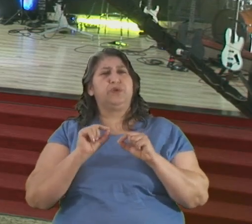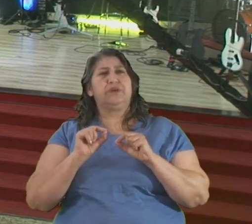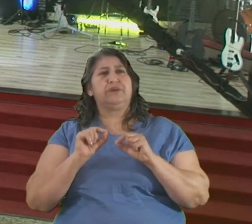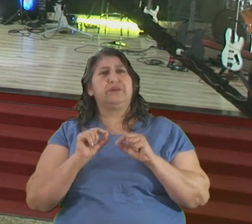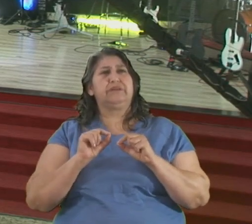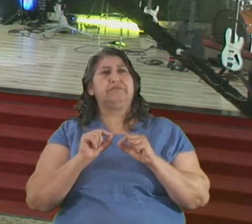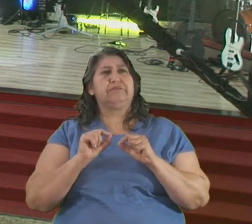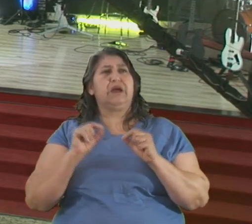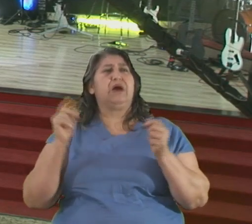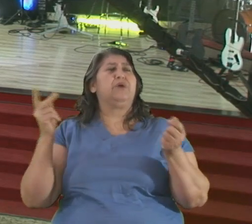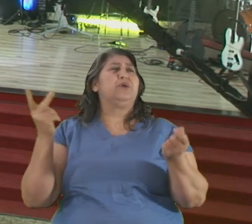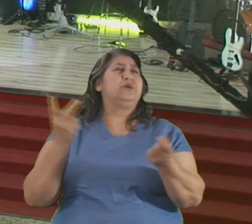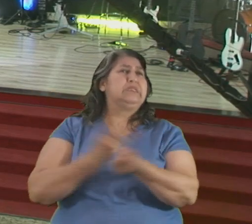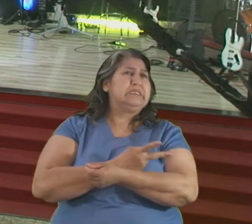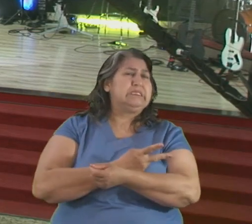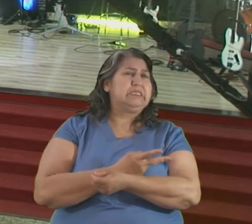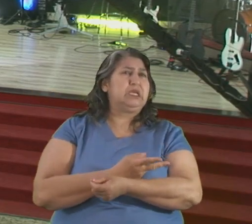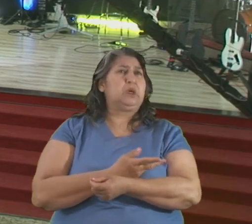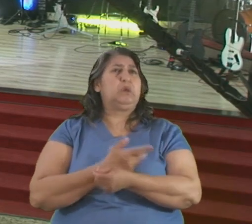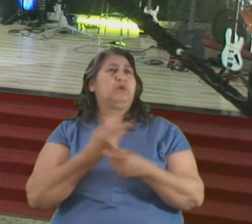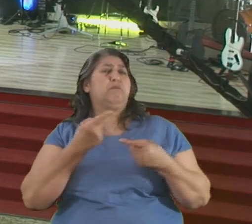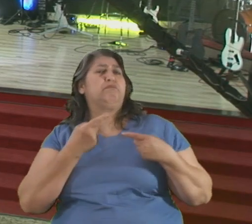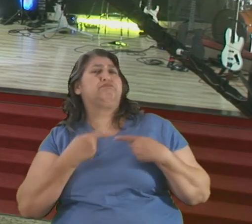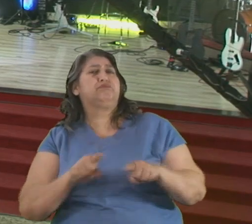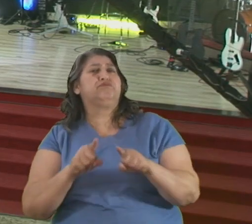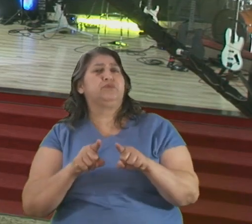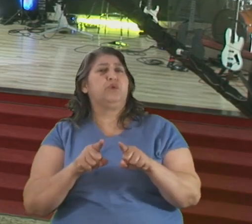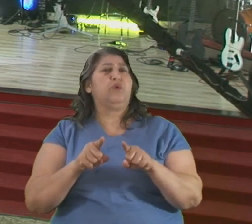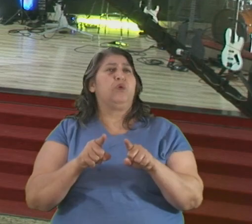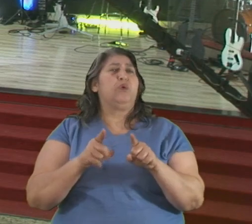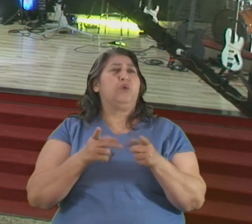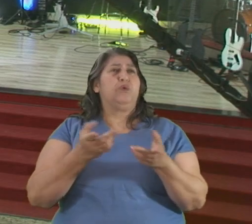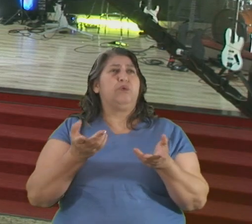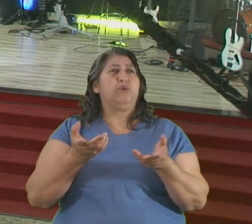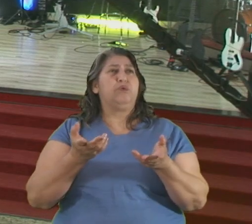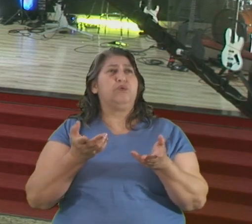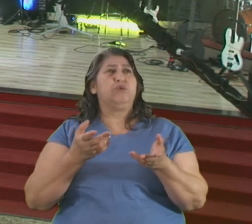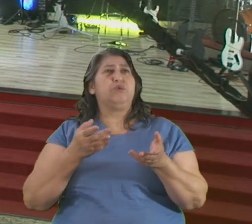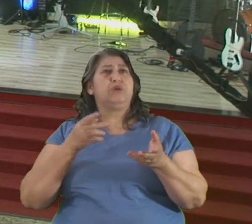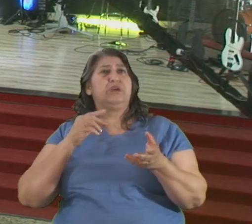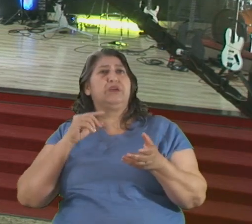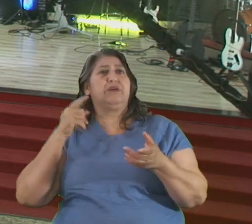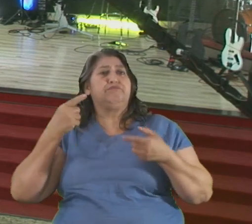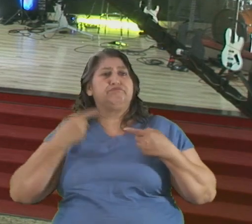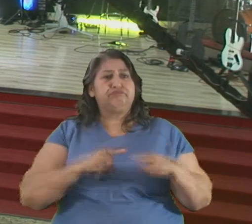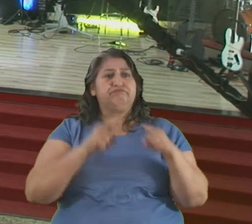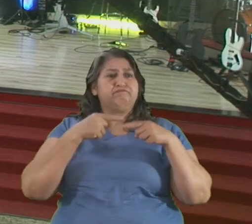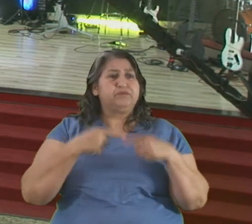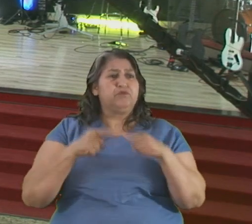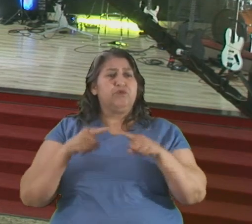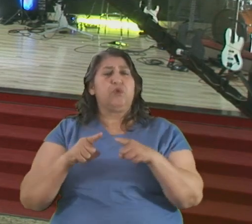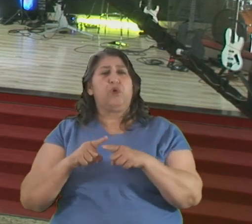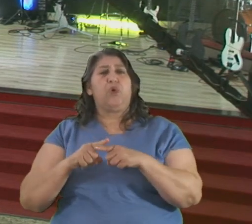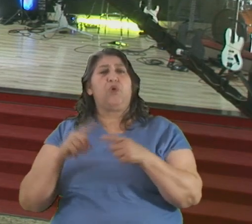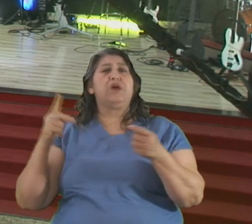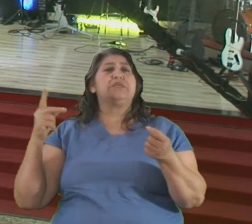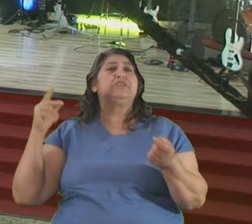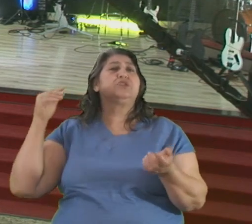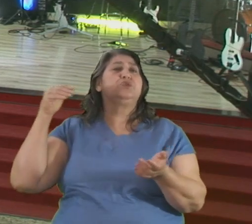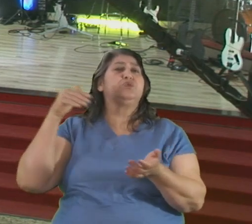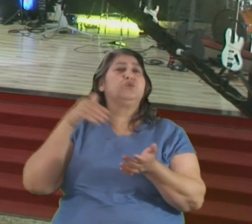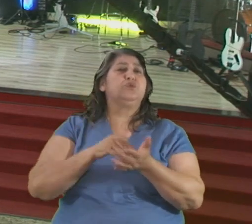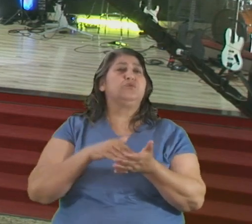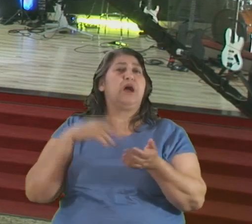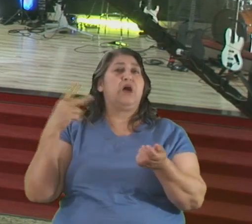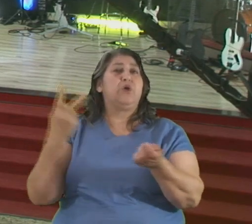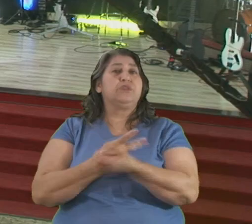que deflagrou, o que produziu, o que gerou esses últimos acontecimentos